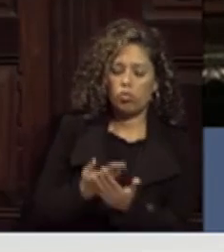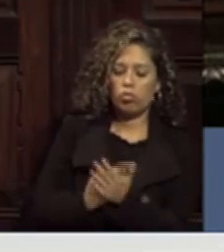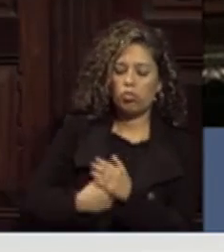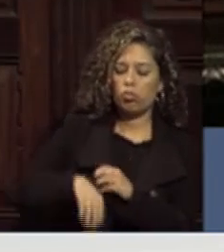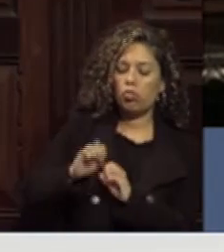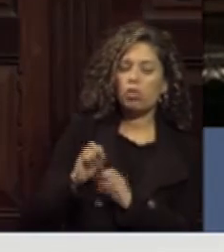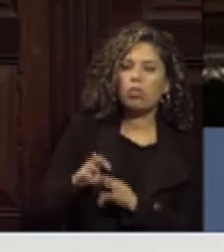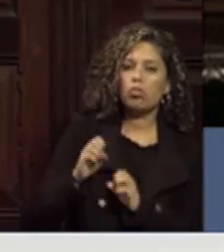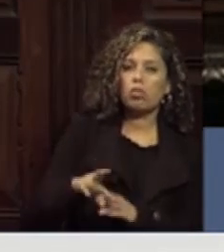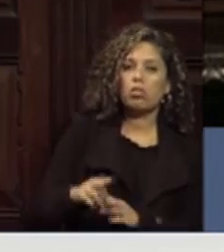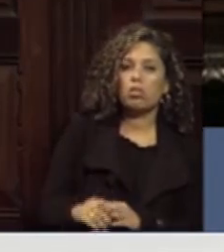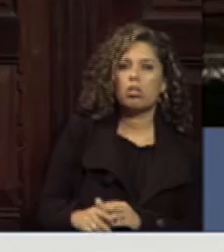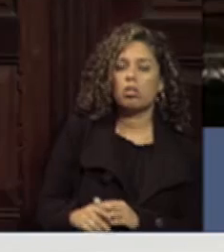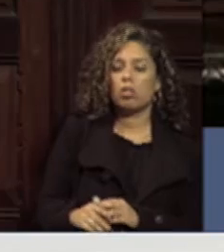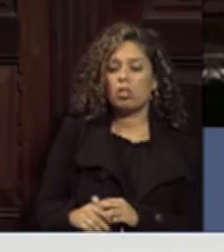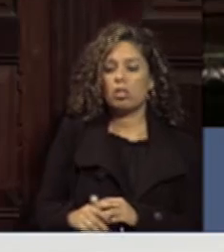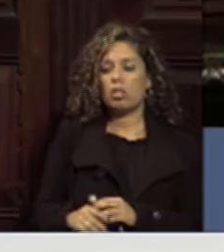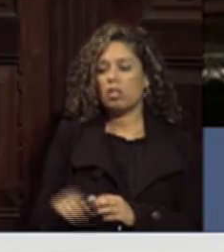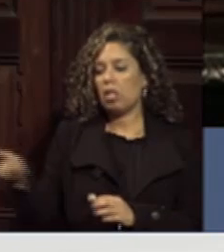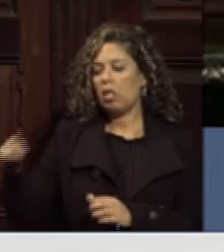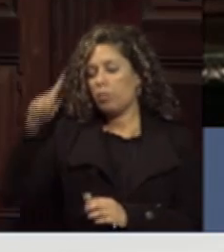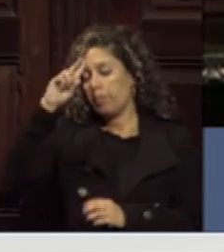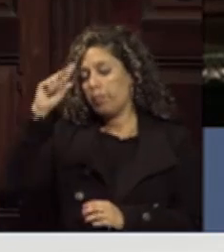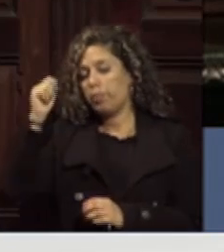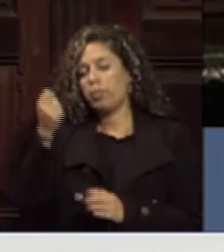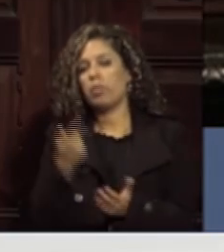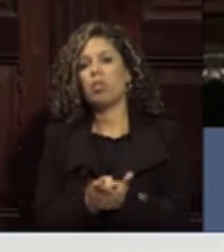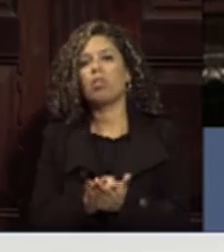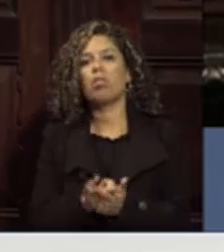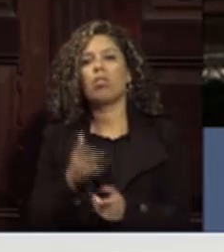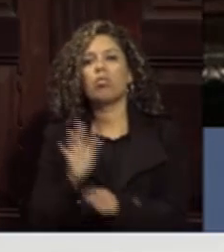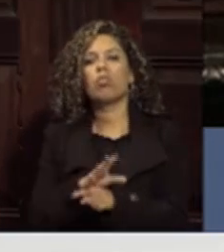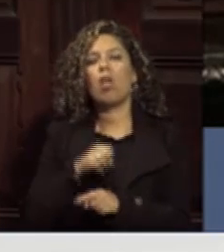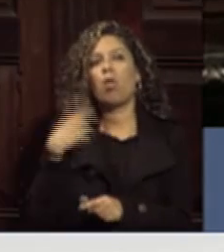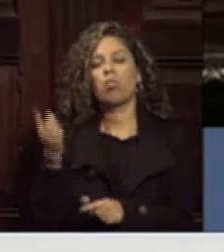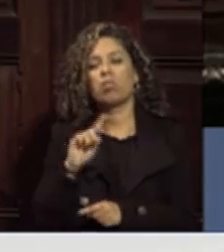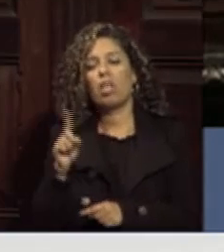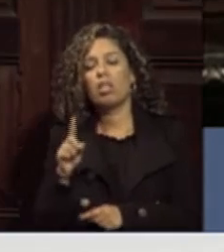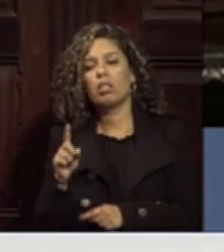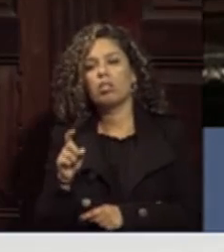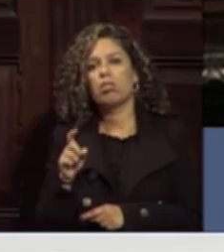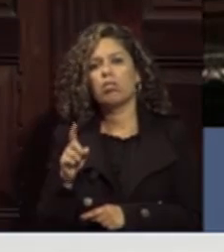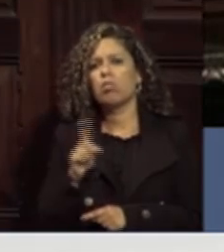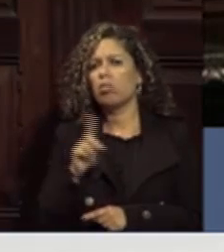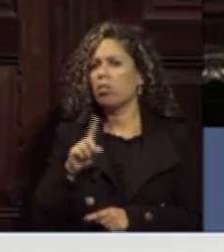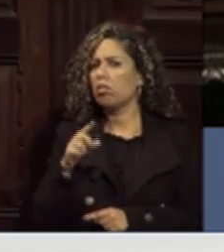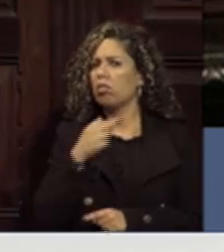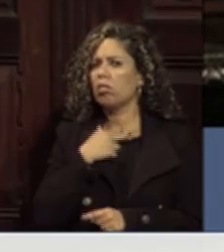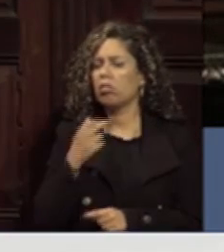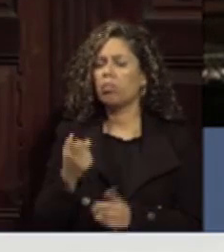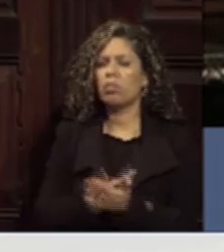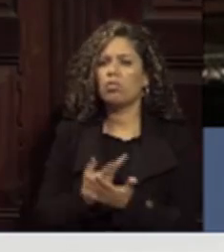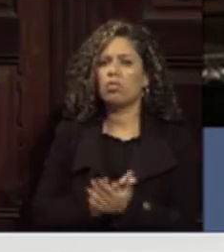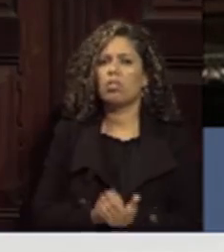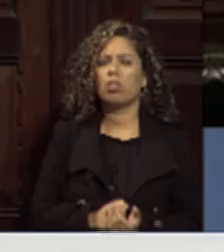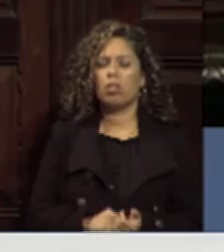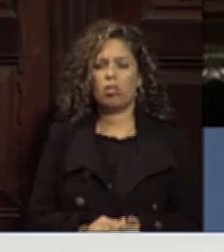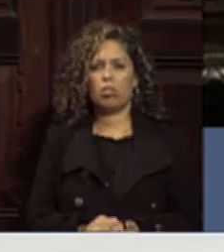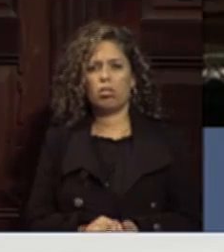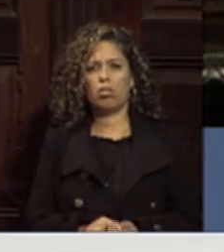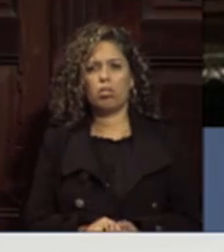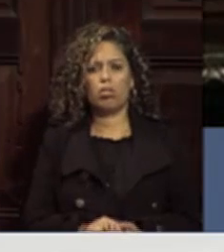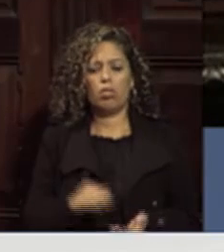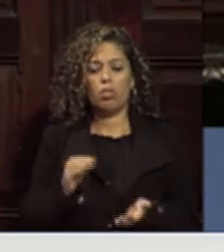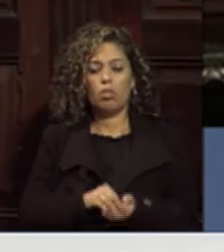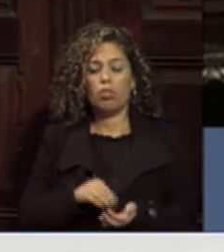gerado isso? Uma falta de educação pública, uma falta de uma política pública efetiva de educação. É